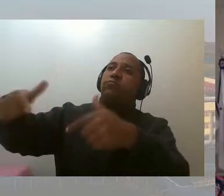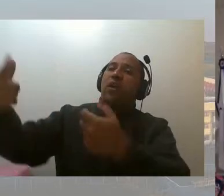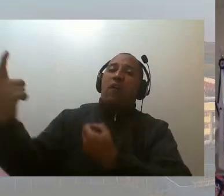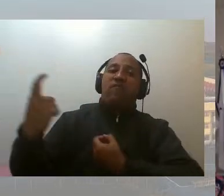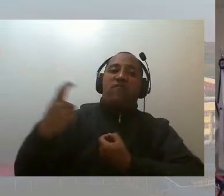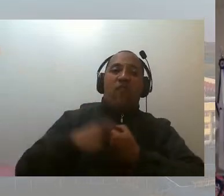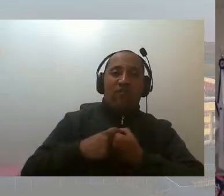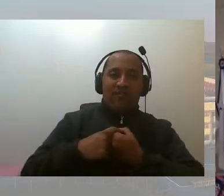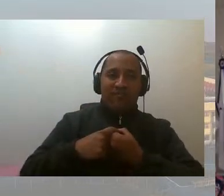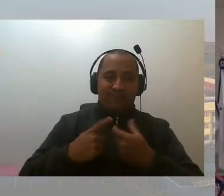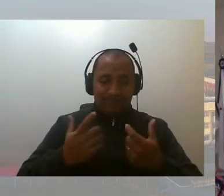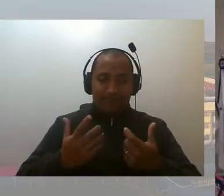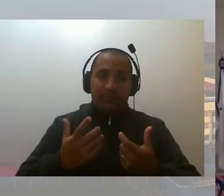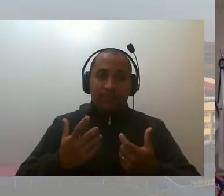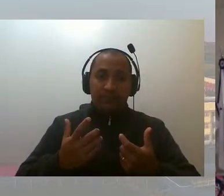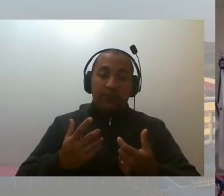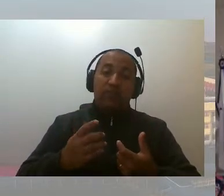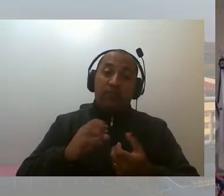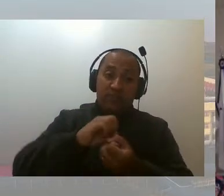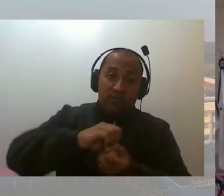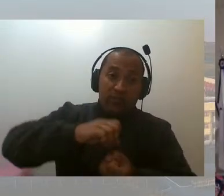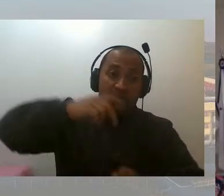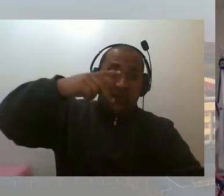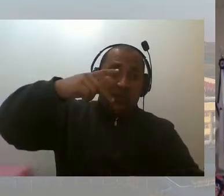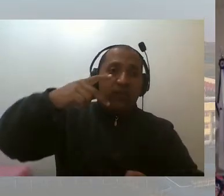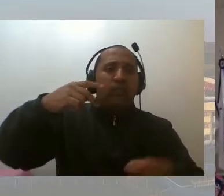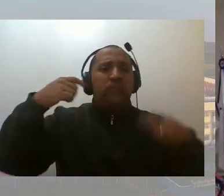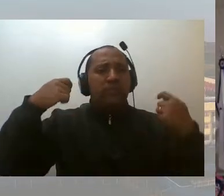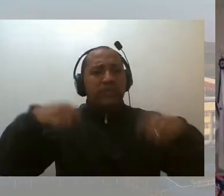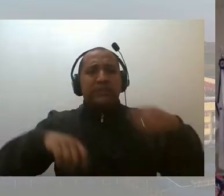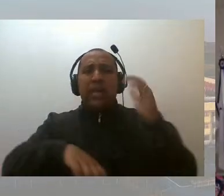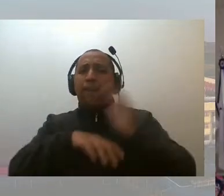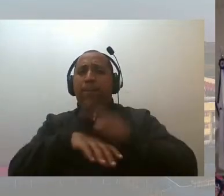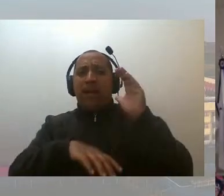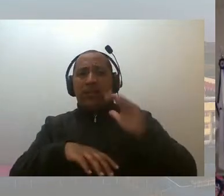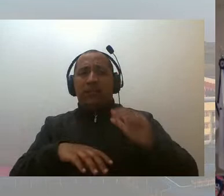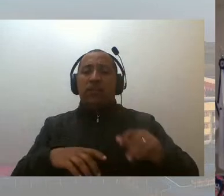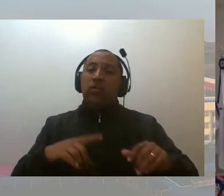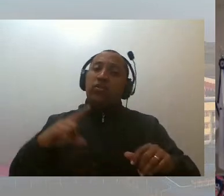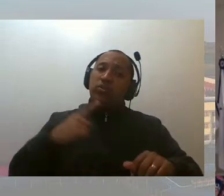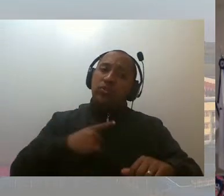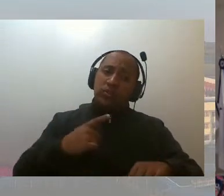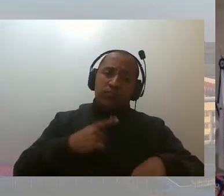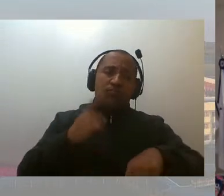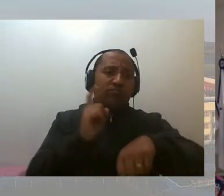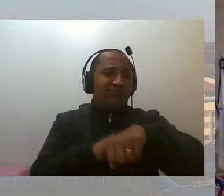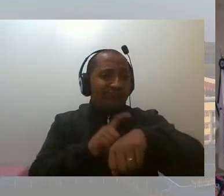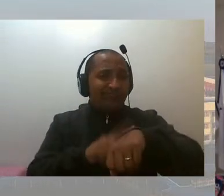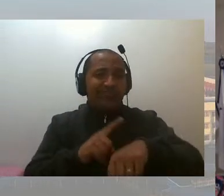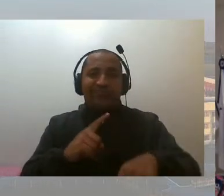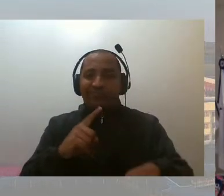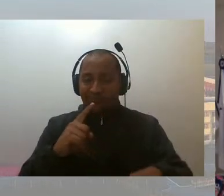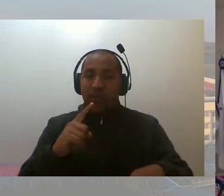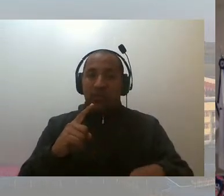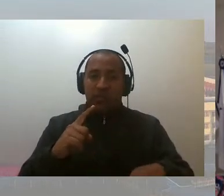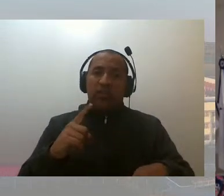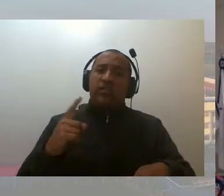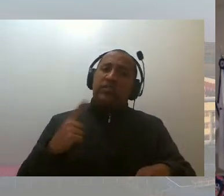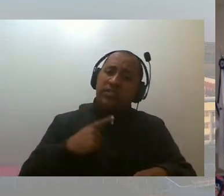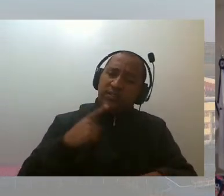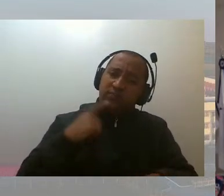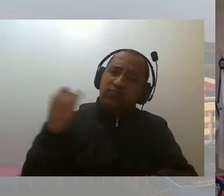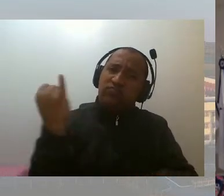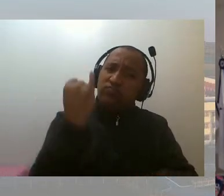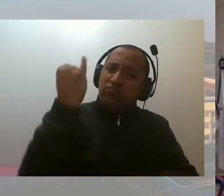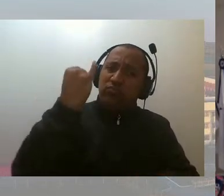volta. Eu acho que o CIEP precisa ser mais do que isso, né? Precisa ser um momento também de, né, importante